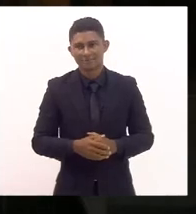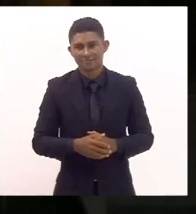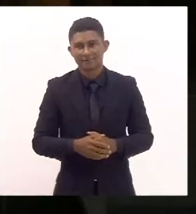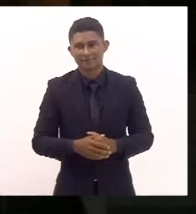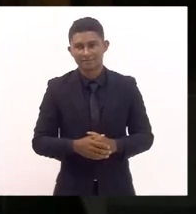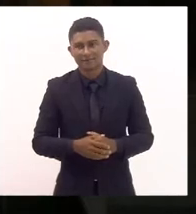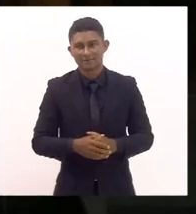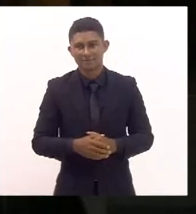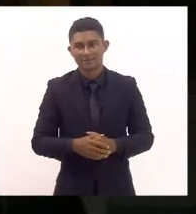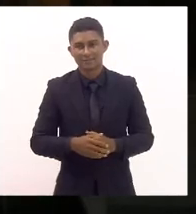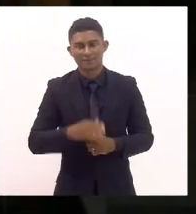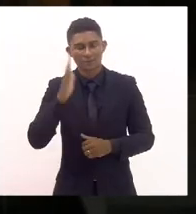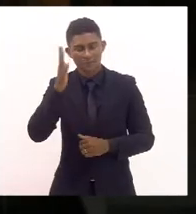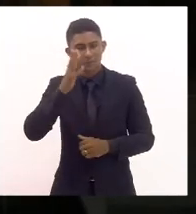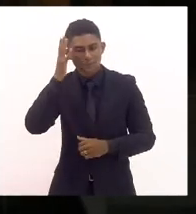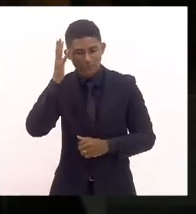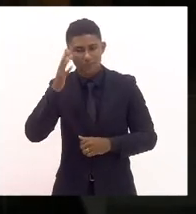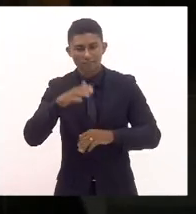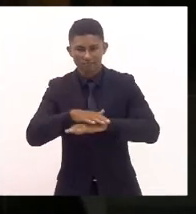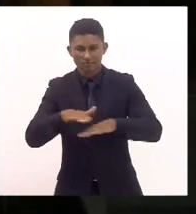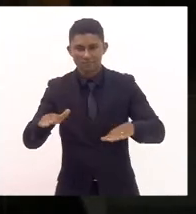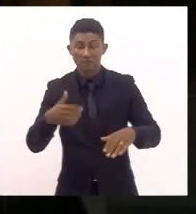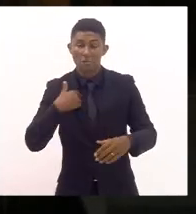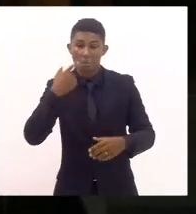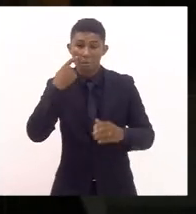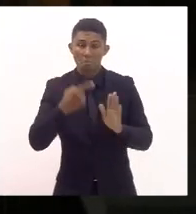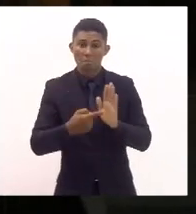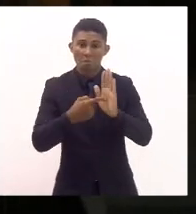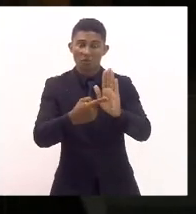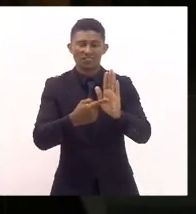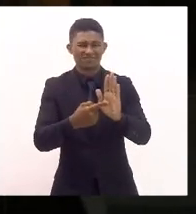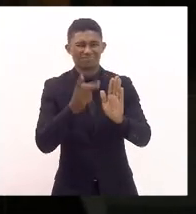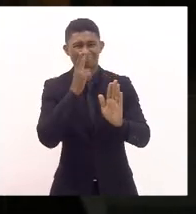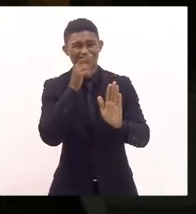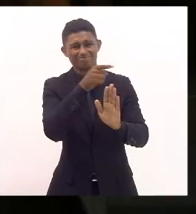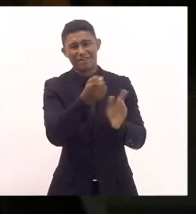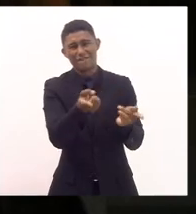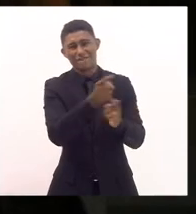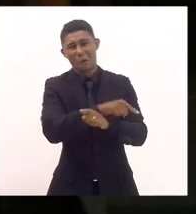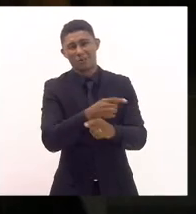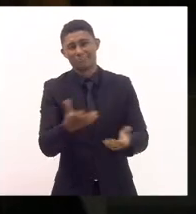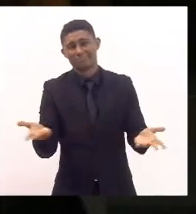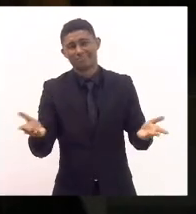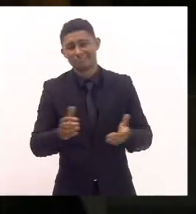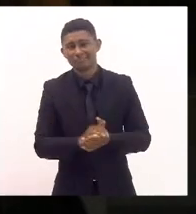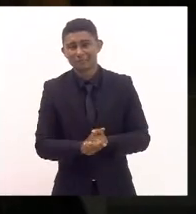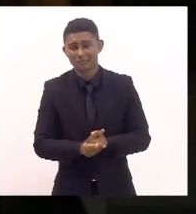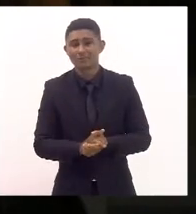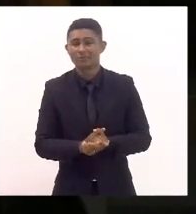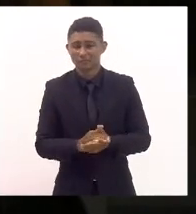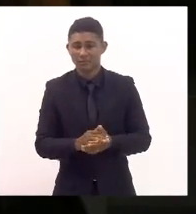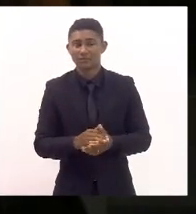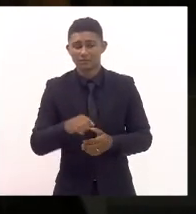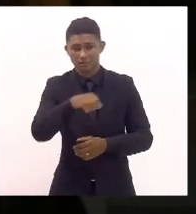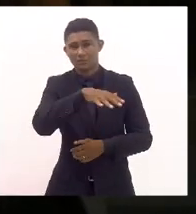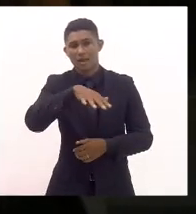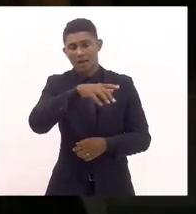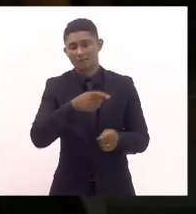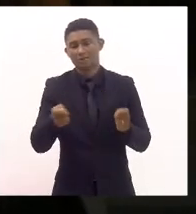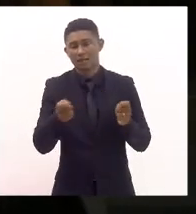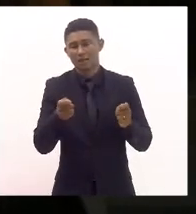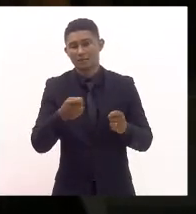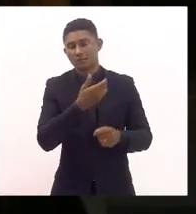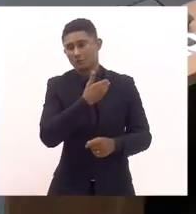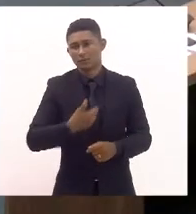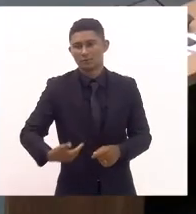a minha a minha falta de hoje mostrando as contradições que nós estamos vivendo nessa área das Finanças